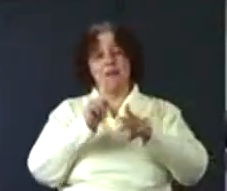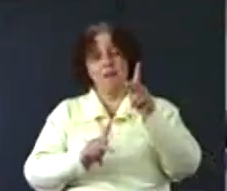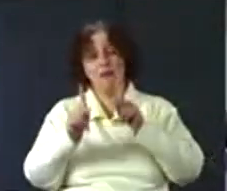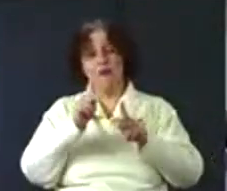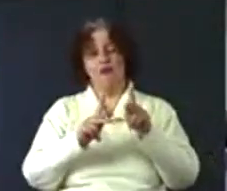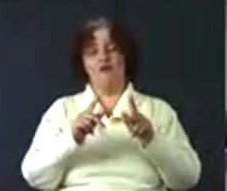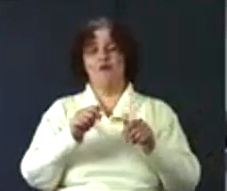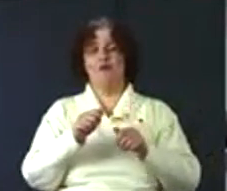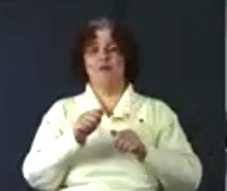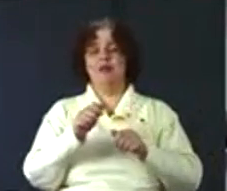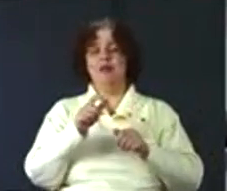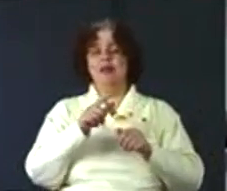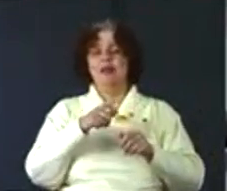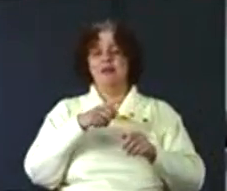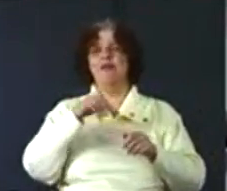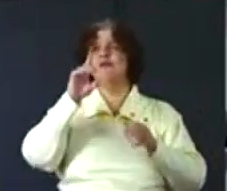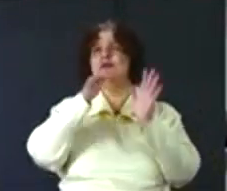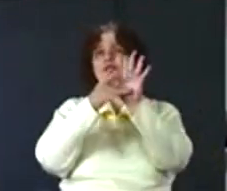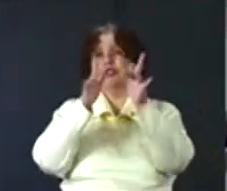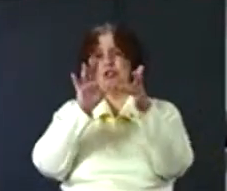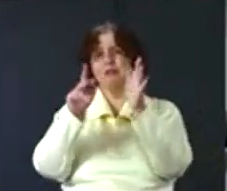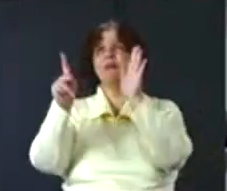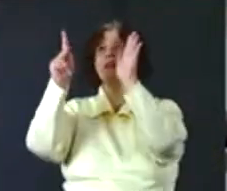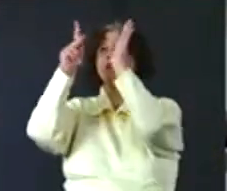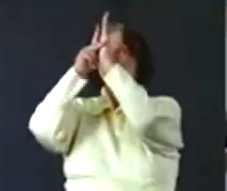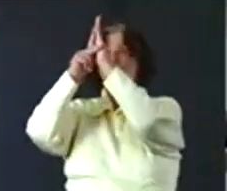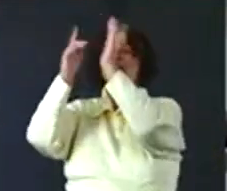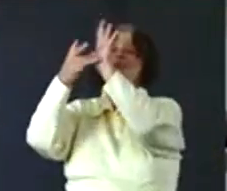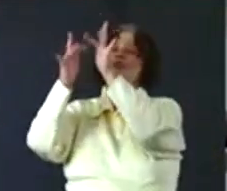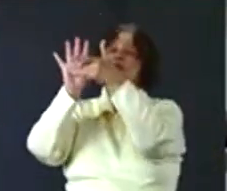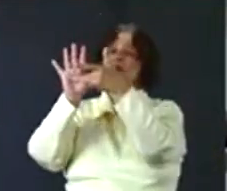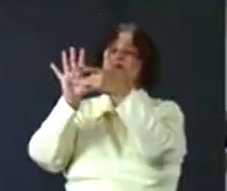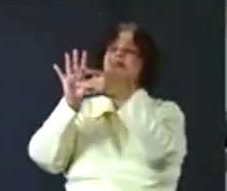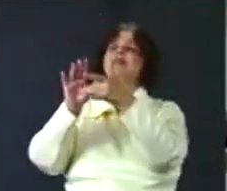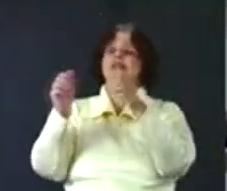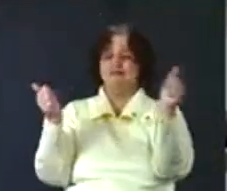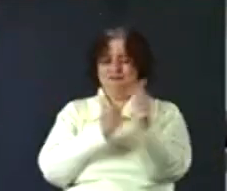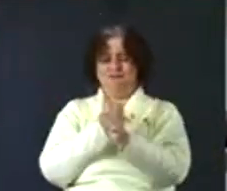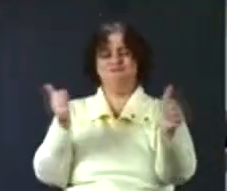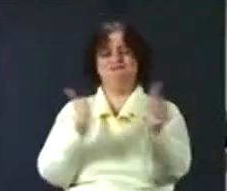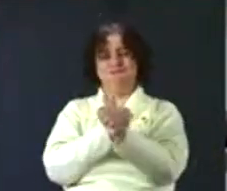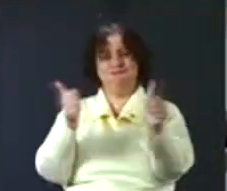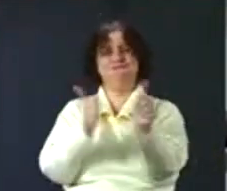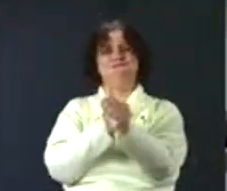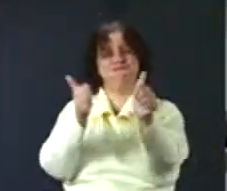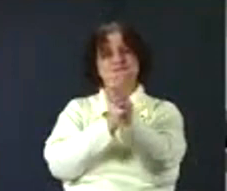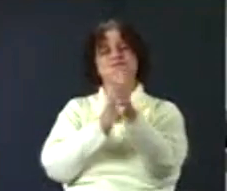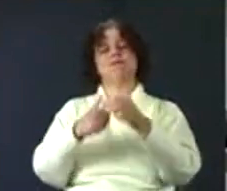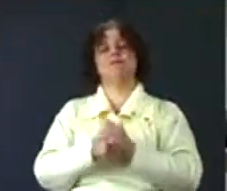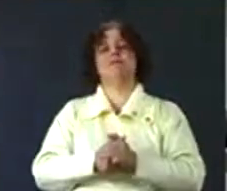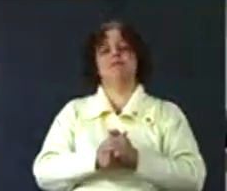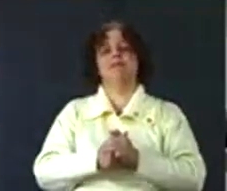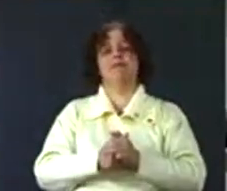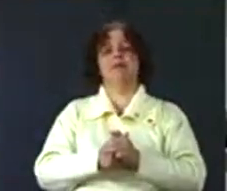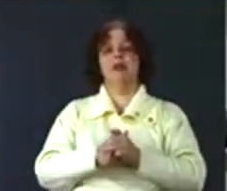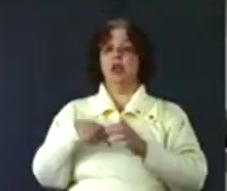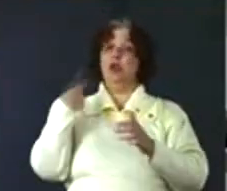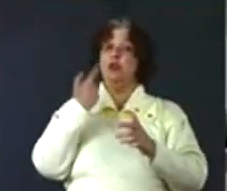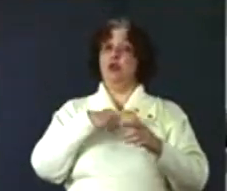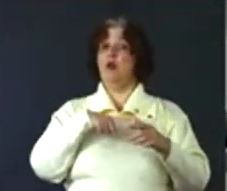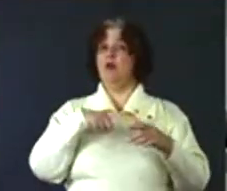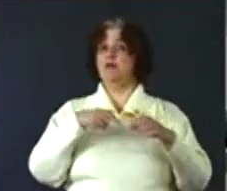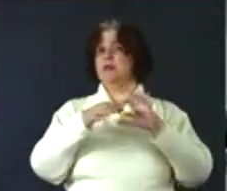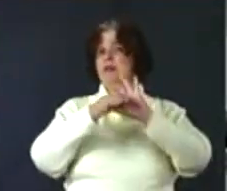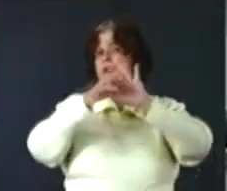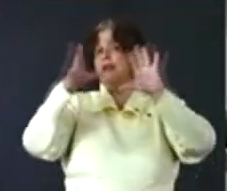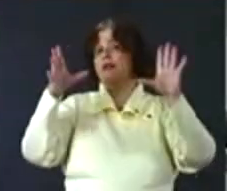sofre perseguição por causa do nome dele. Talvez não seja a nossa realidade mais, talvez desfrutemos da liberdade religiosa em nossa